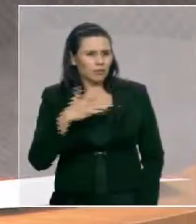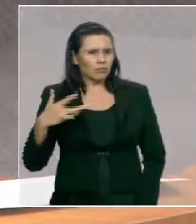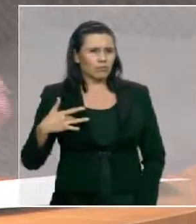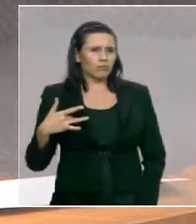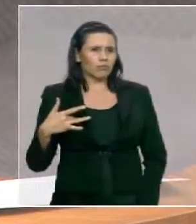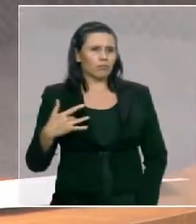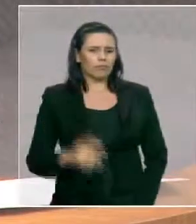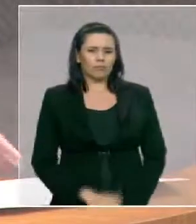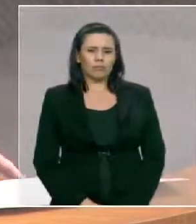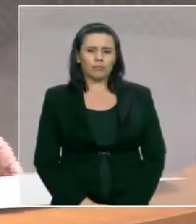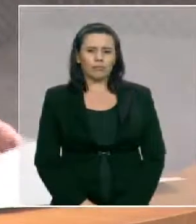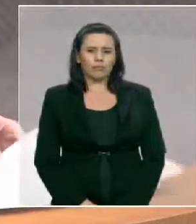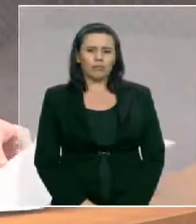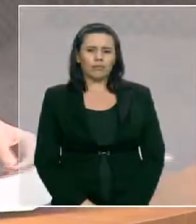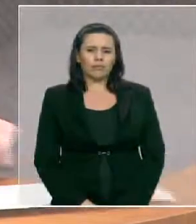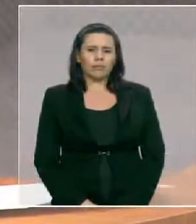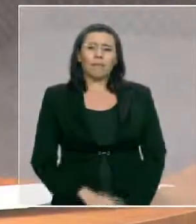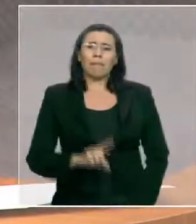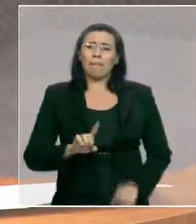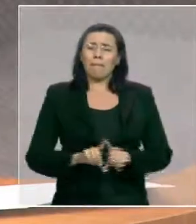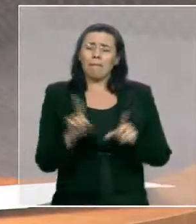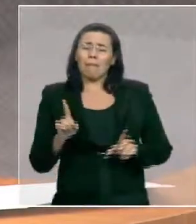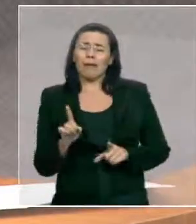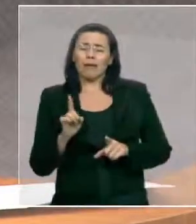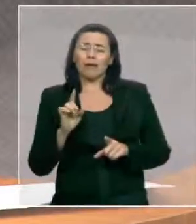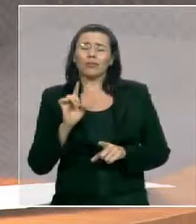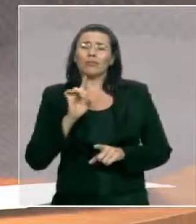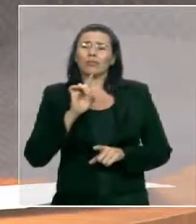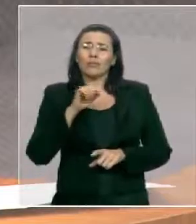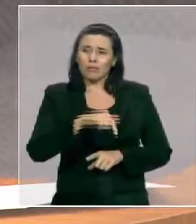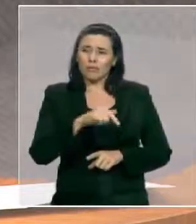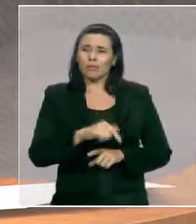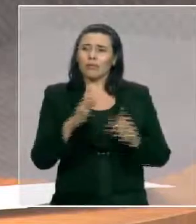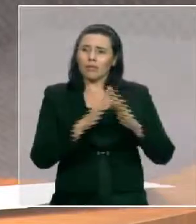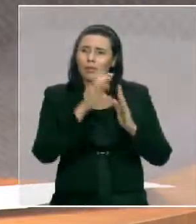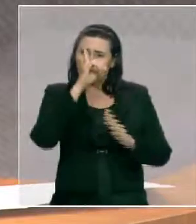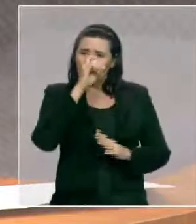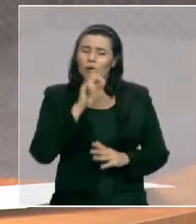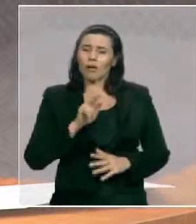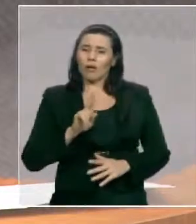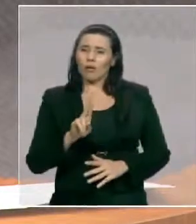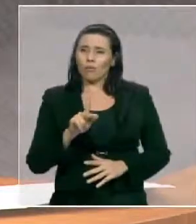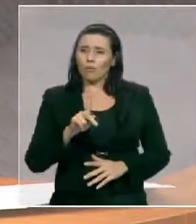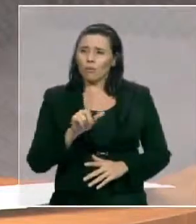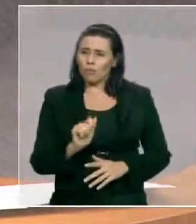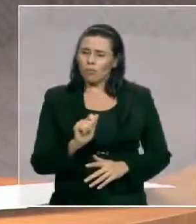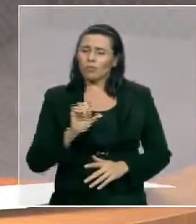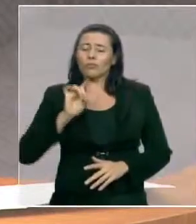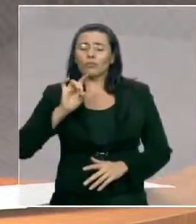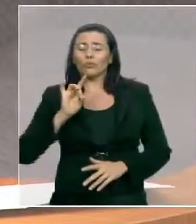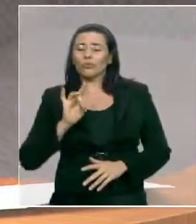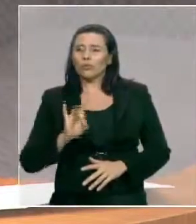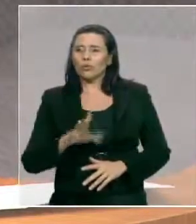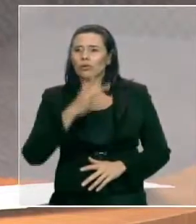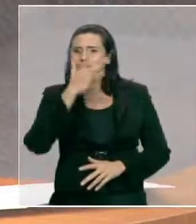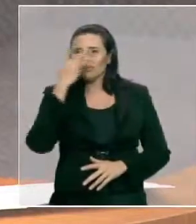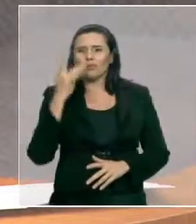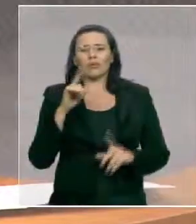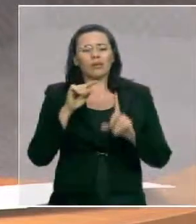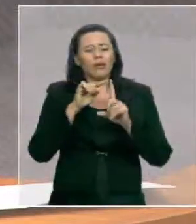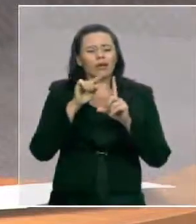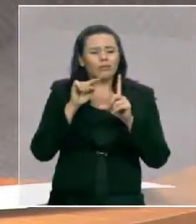que eles consideram mais urgentes, quando, na verdade, uma situação dessa não poderia estar